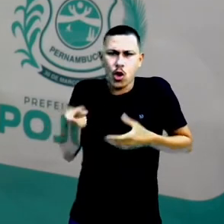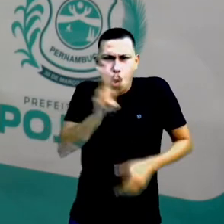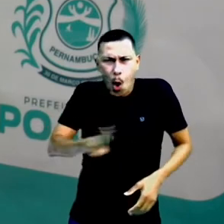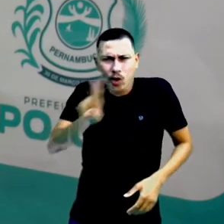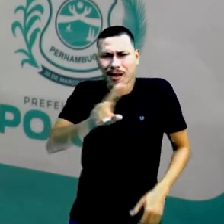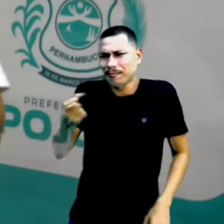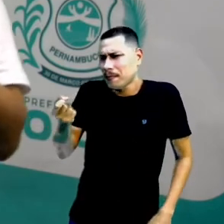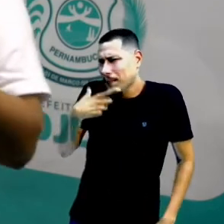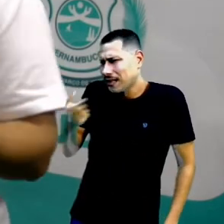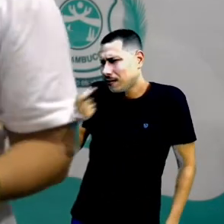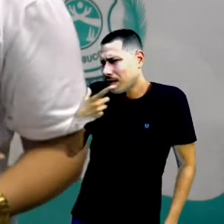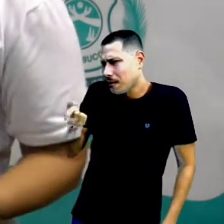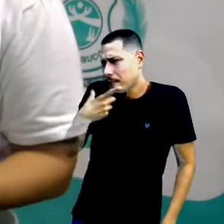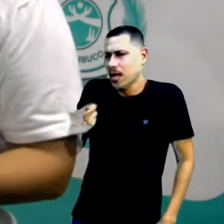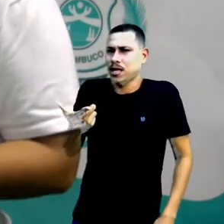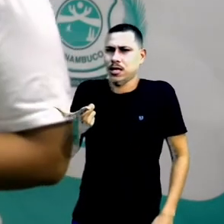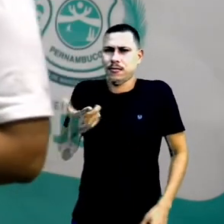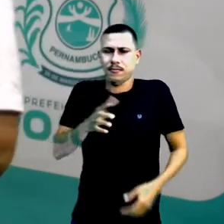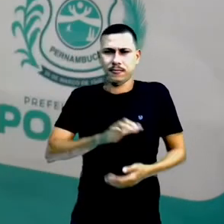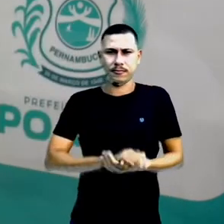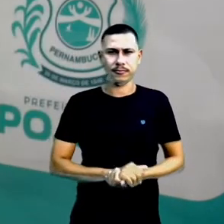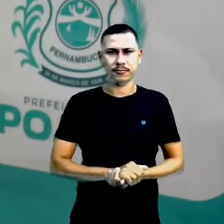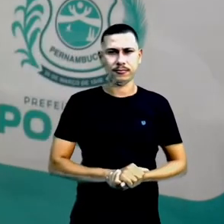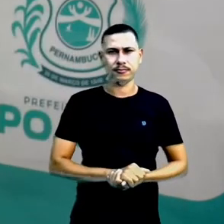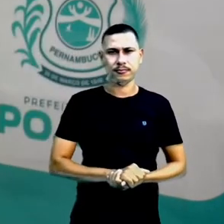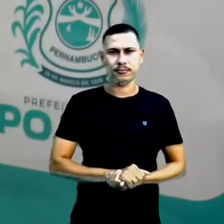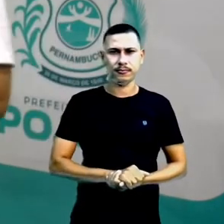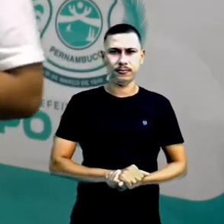medicamentos muitas vezes por antibióticos